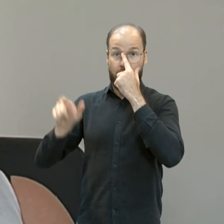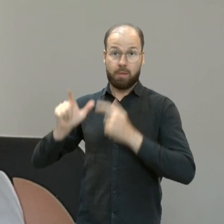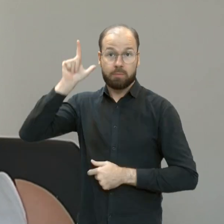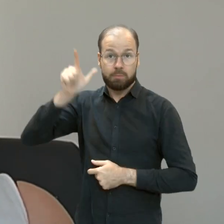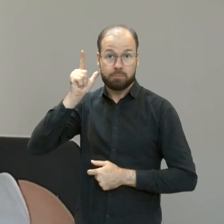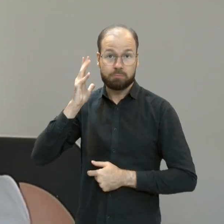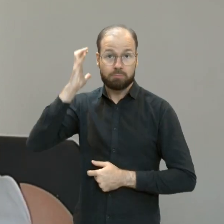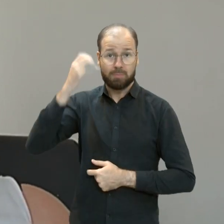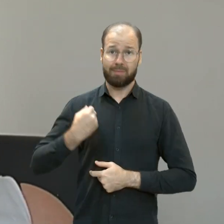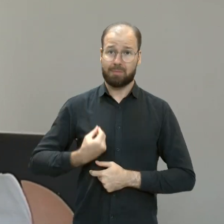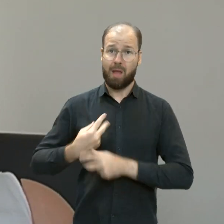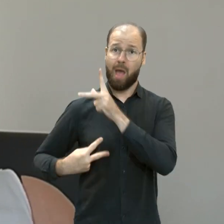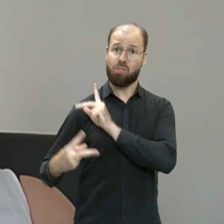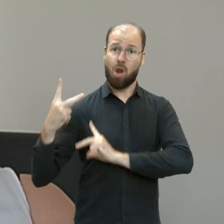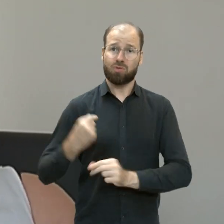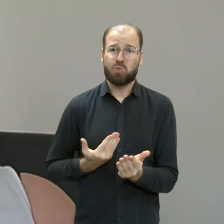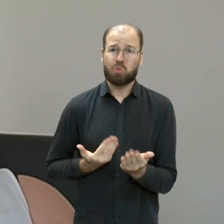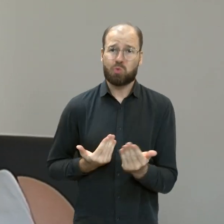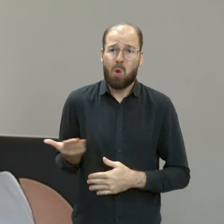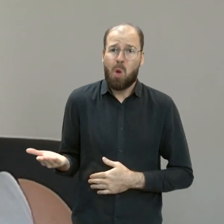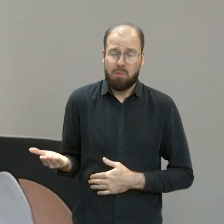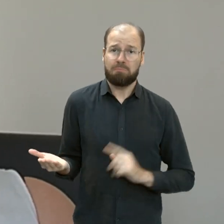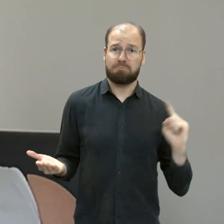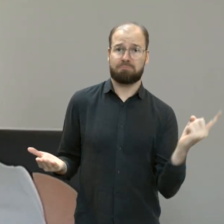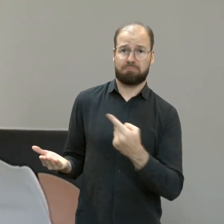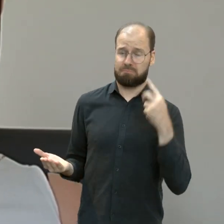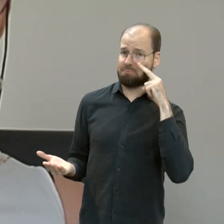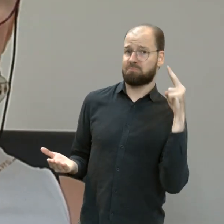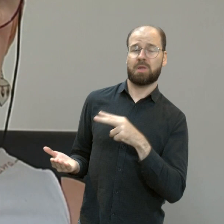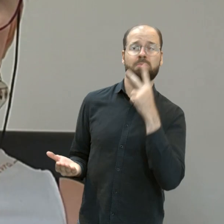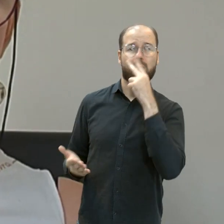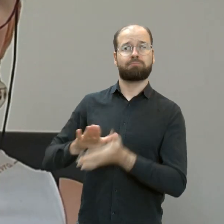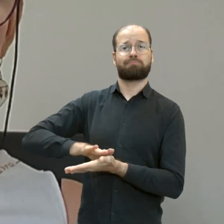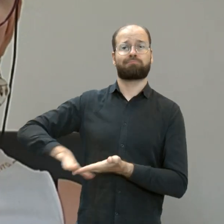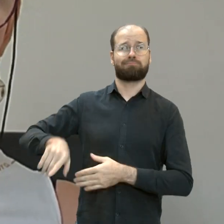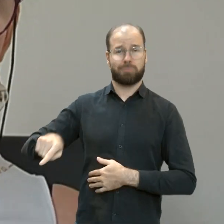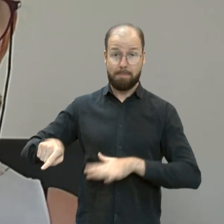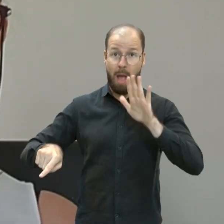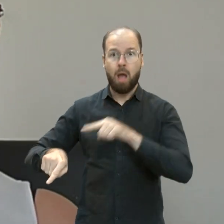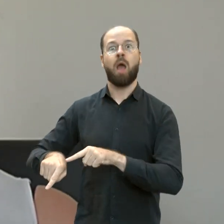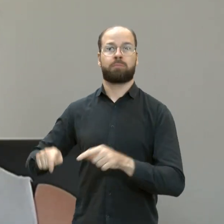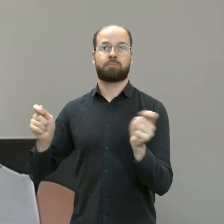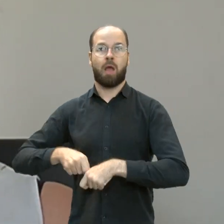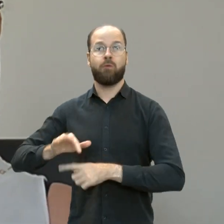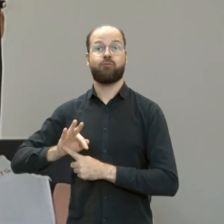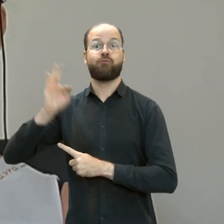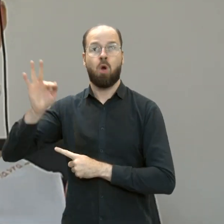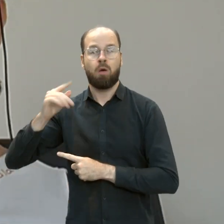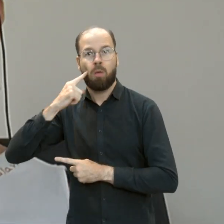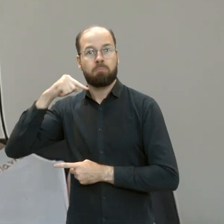a ser essa grande poetisa, né? Então a importância da Leodegária nesse primeiro momento, né, quando ela